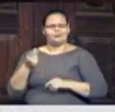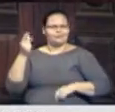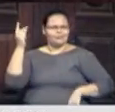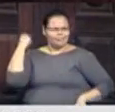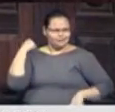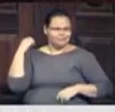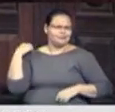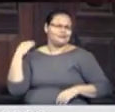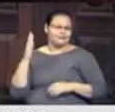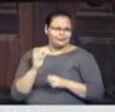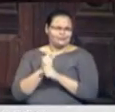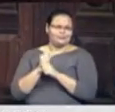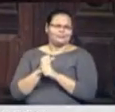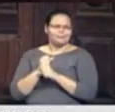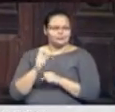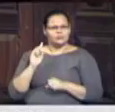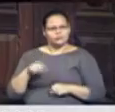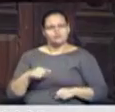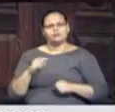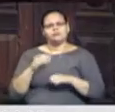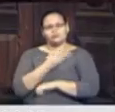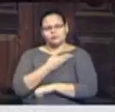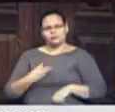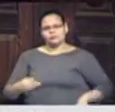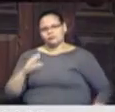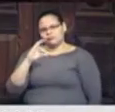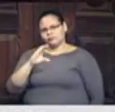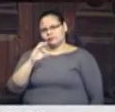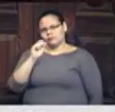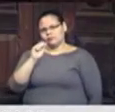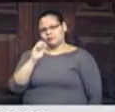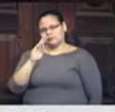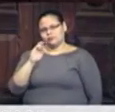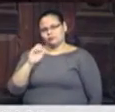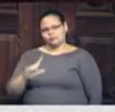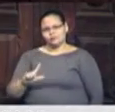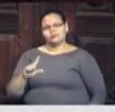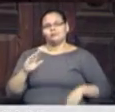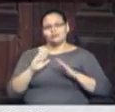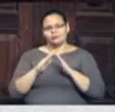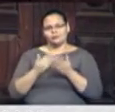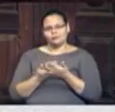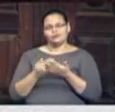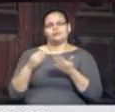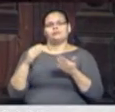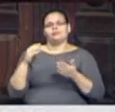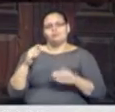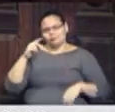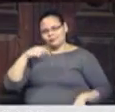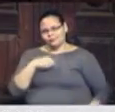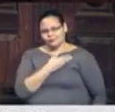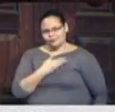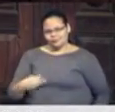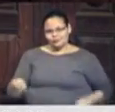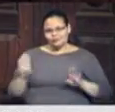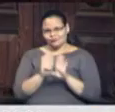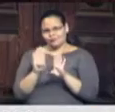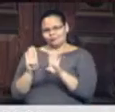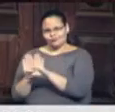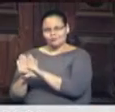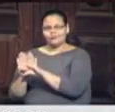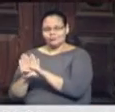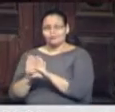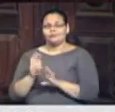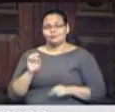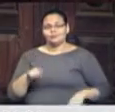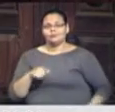muito tempo, no governo Cabral, que foi fechado de escolas públicas no estado do Rio de Janeiro, não está no gibi. E isso daí